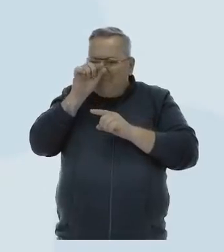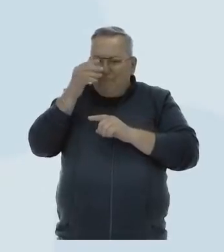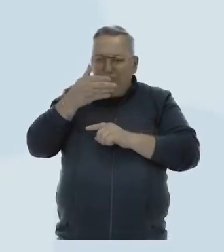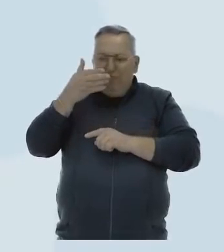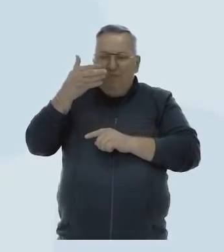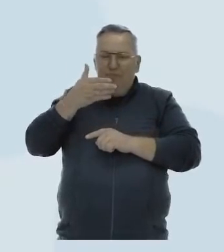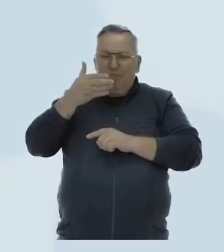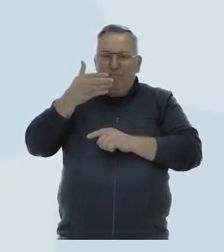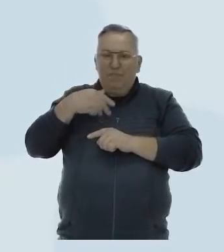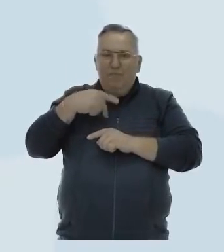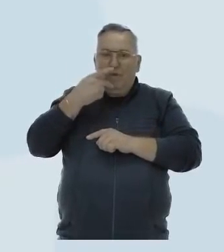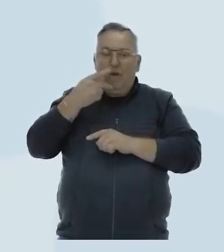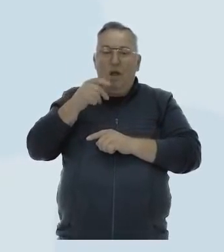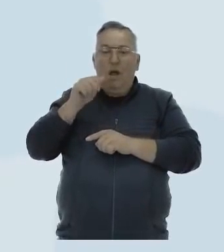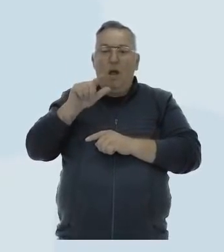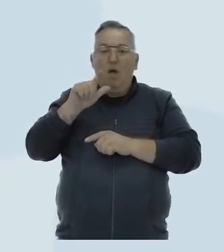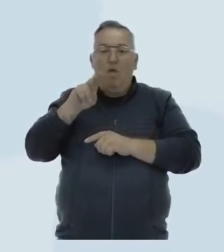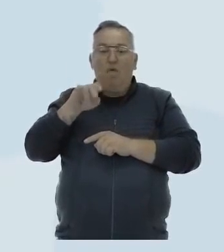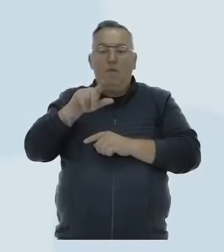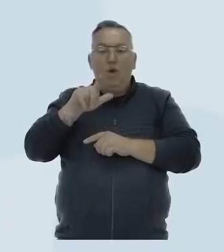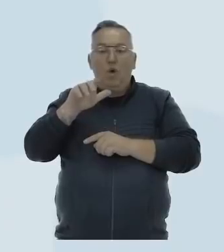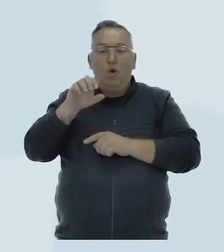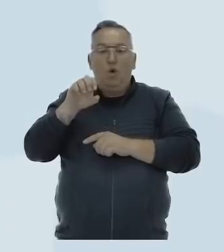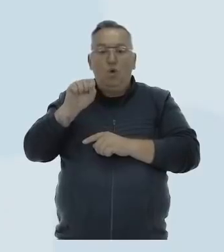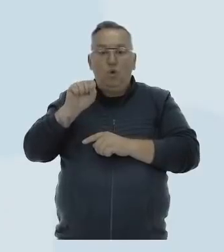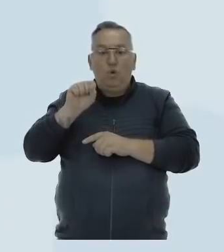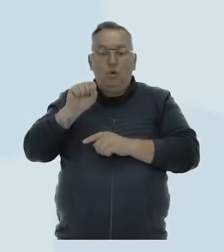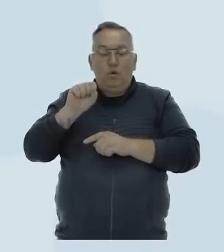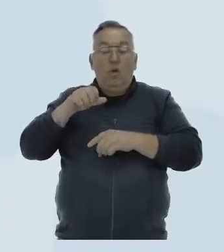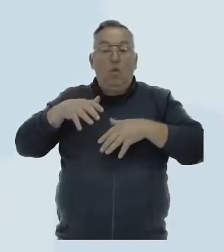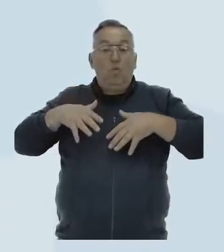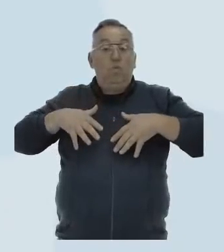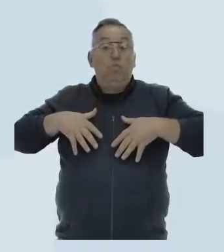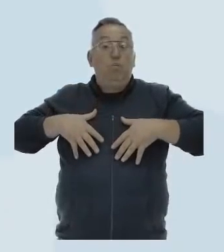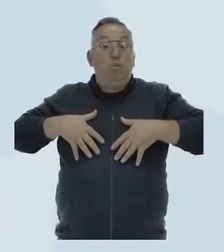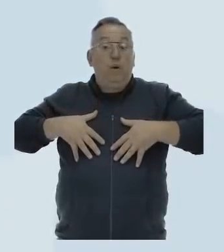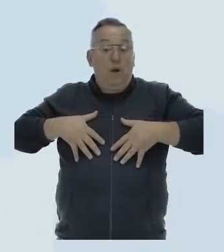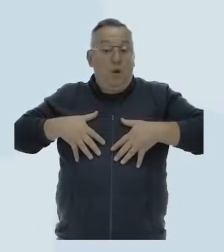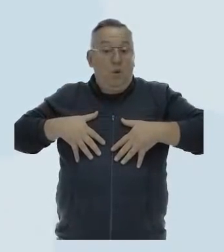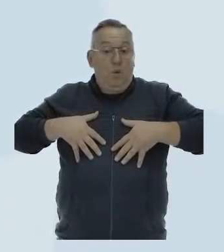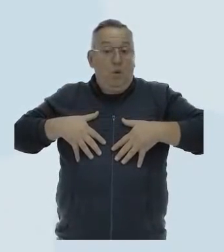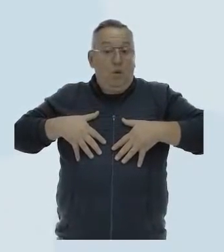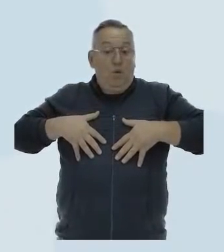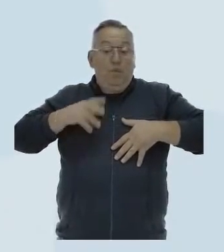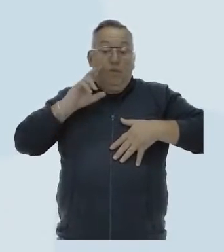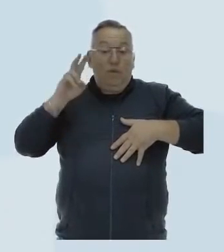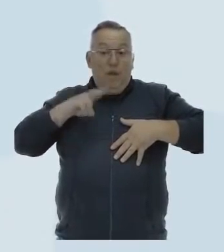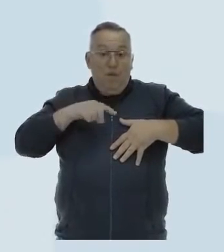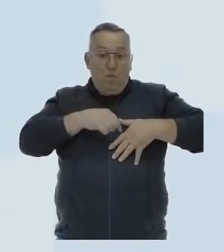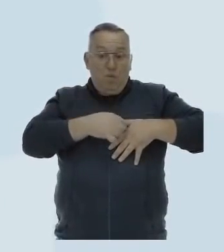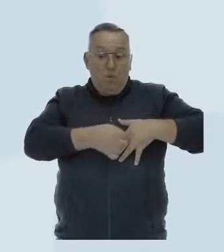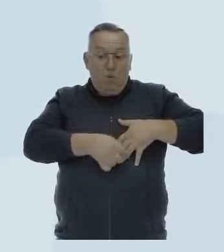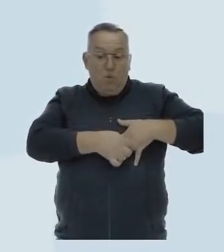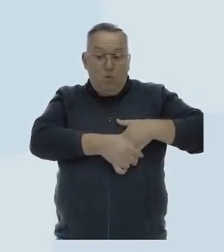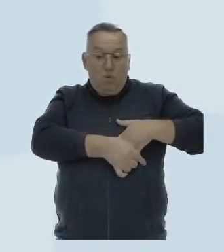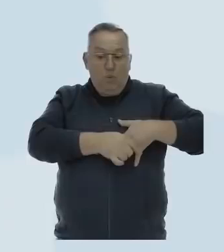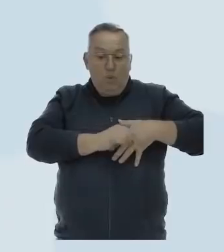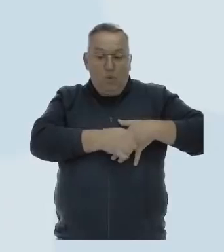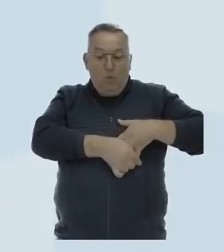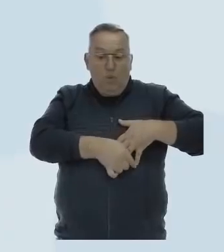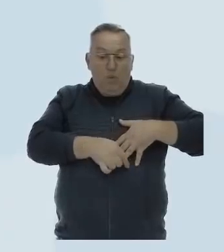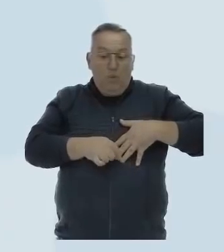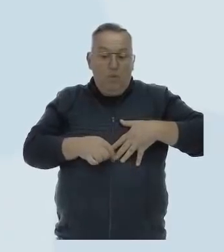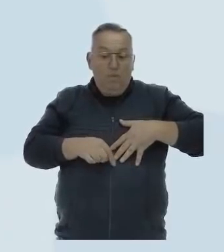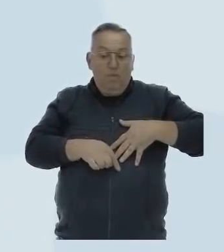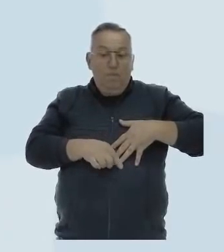Que são chamados de alvéolos pulmonares, tá? E aí você vai ter veias e artérias que passam aqui assim,